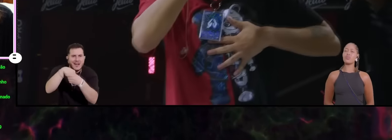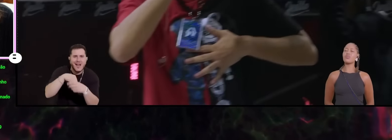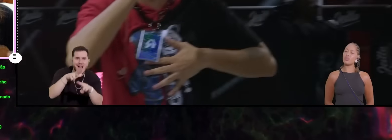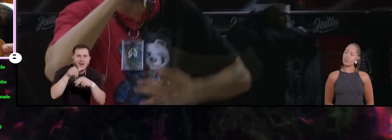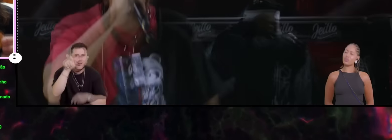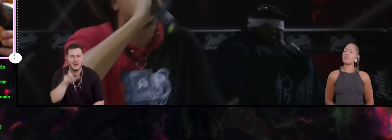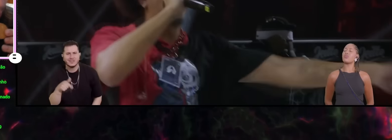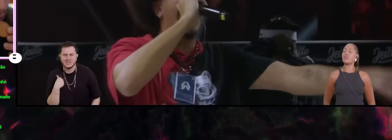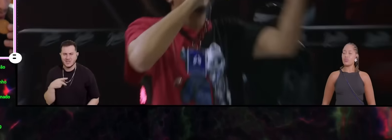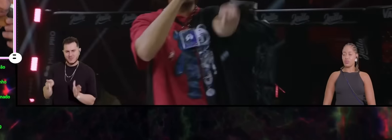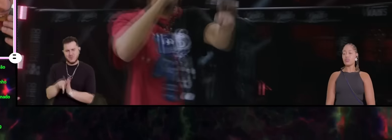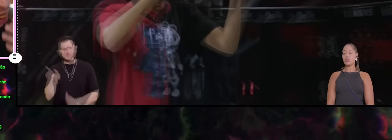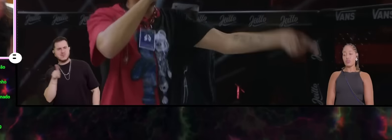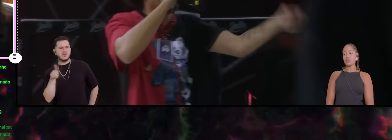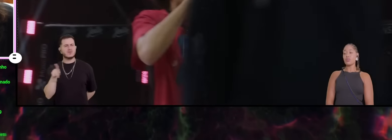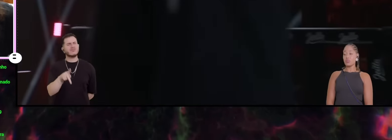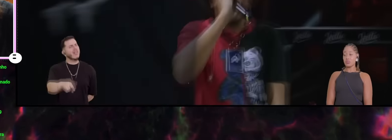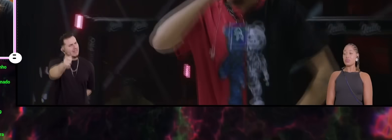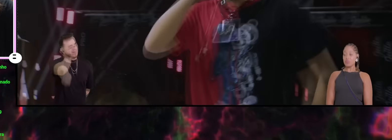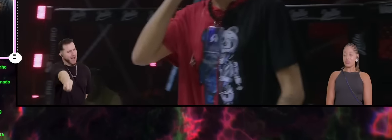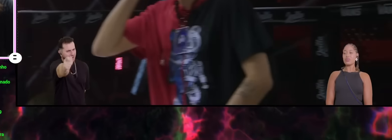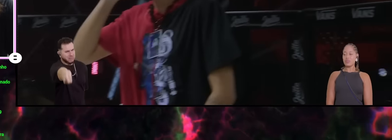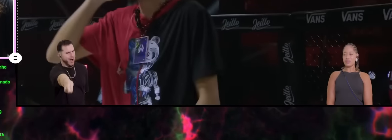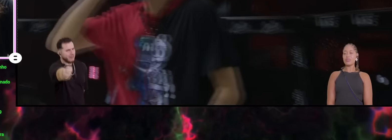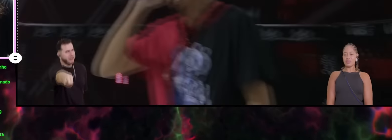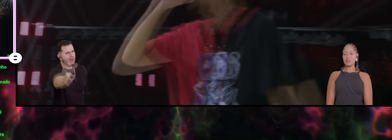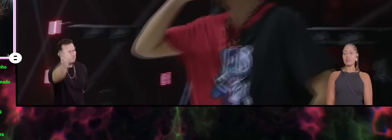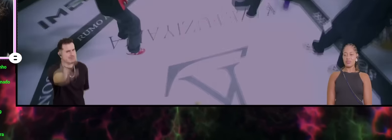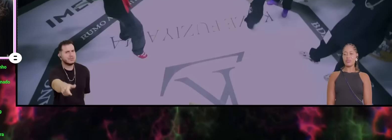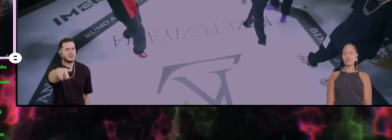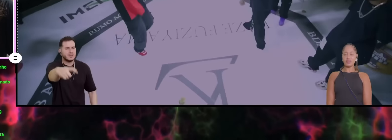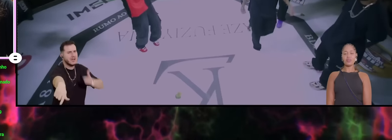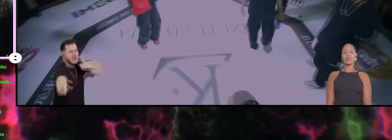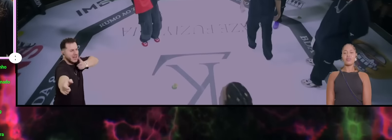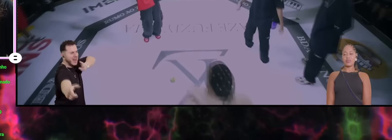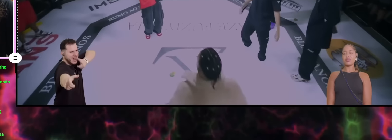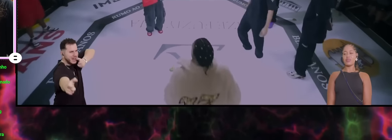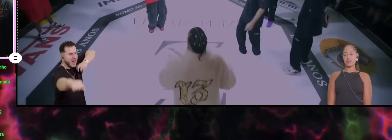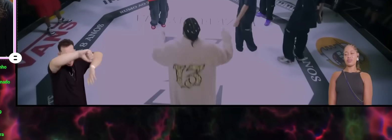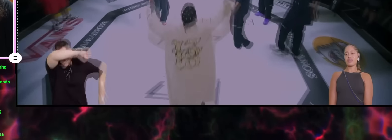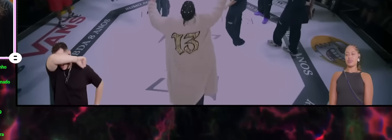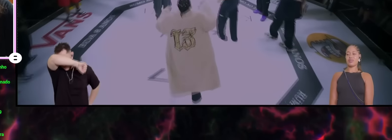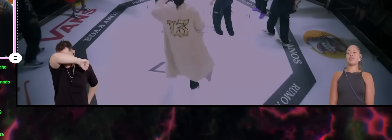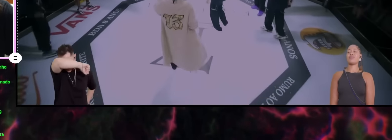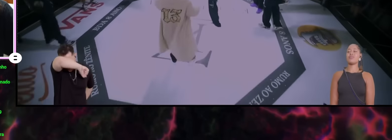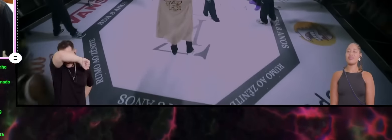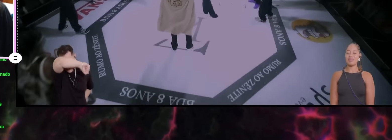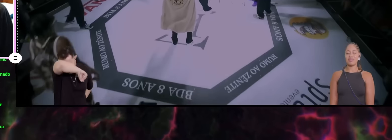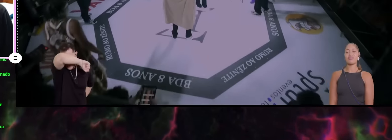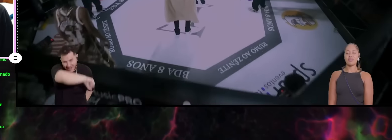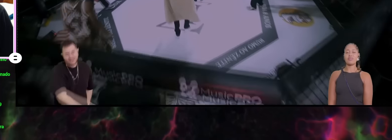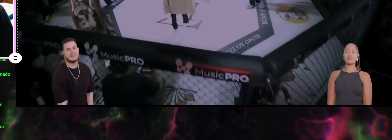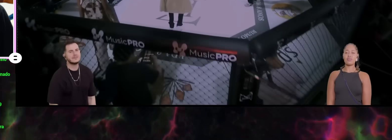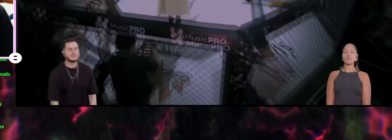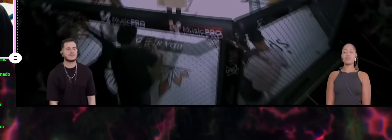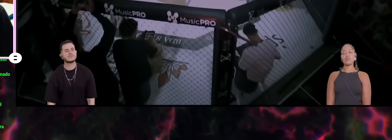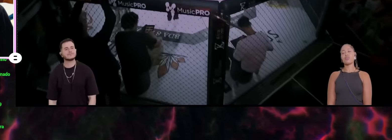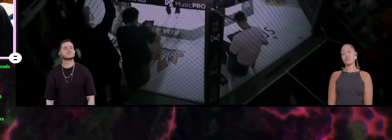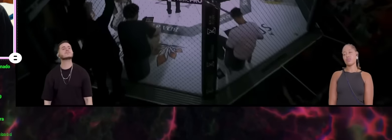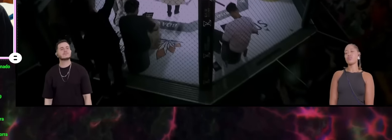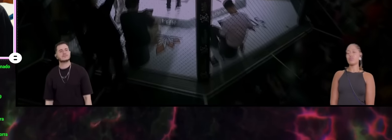sou o Girafales, tá. A minha Glock é o Kiko, ra.